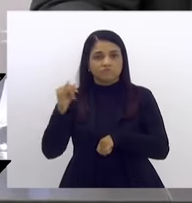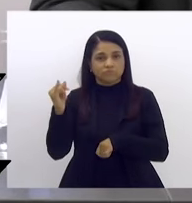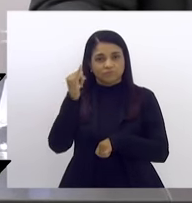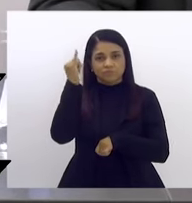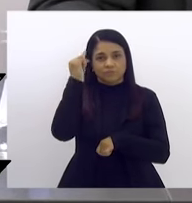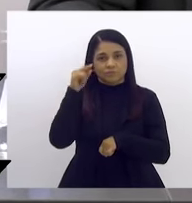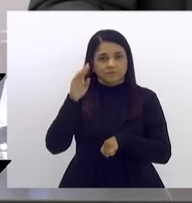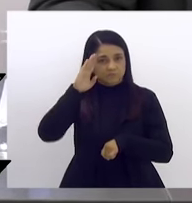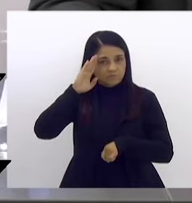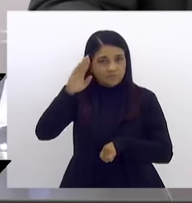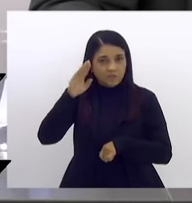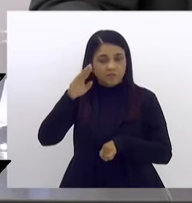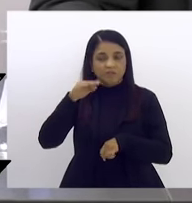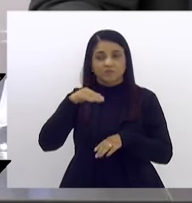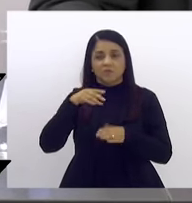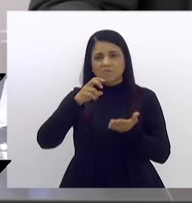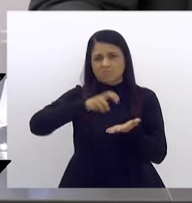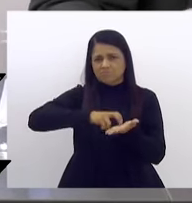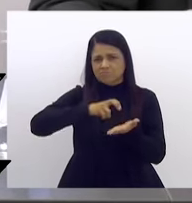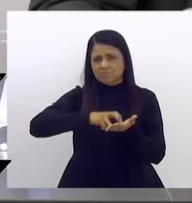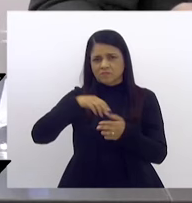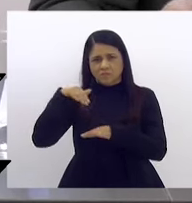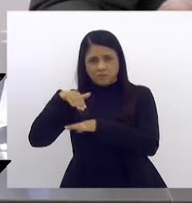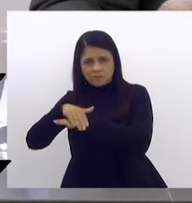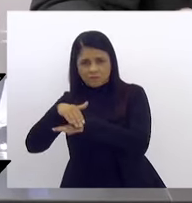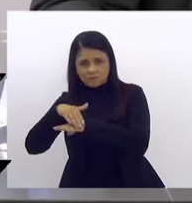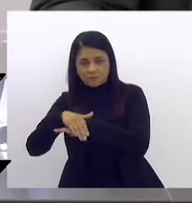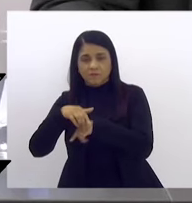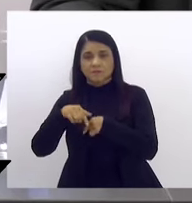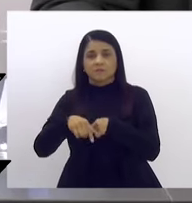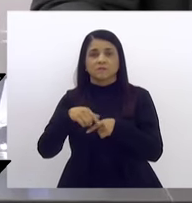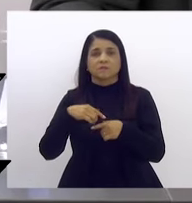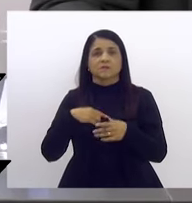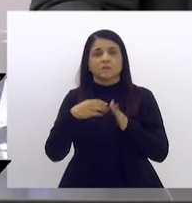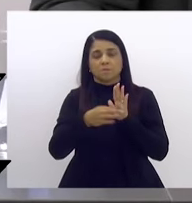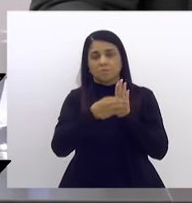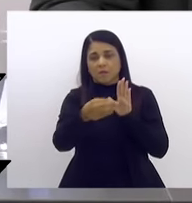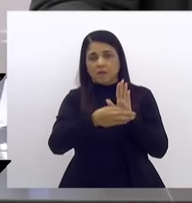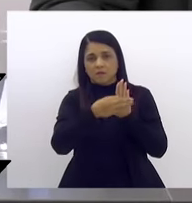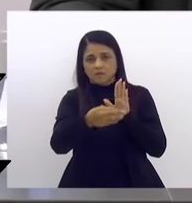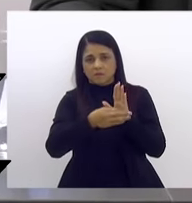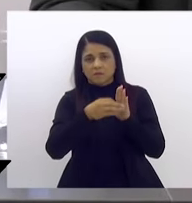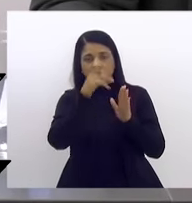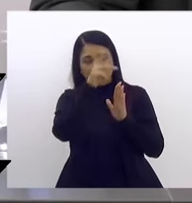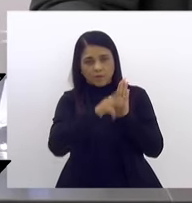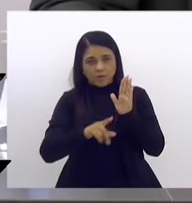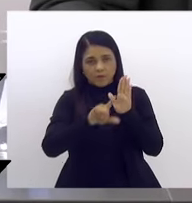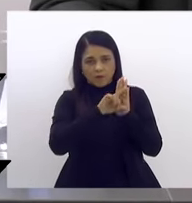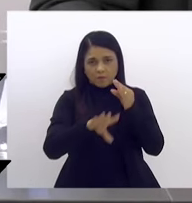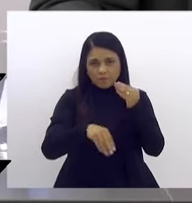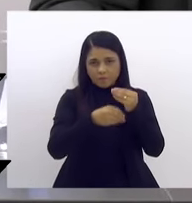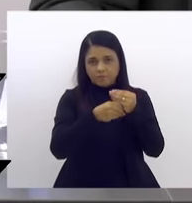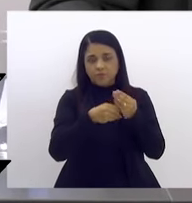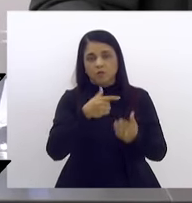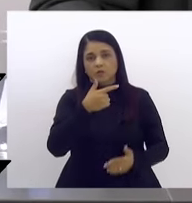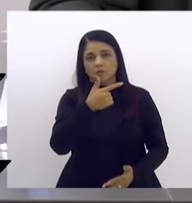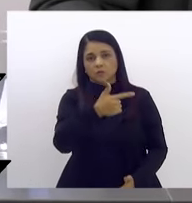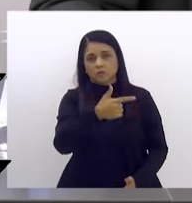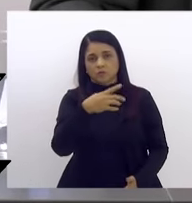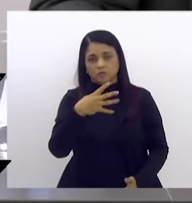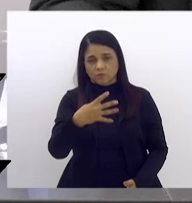e vertino na forma em que missiona parec pela anexação ao projeto de lei número 24